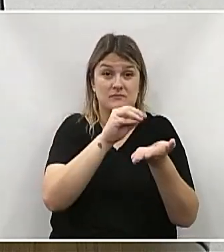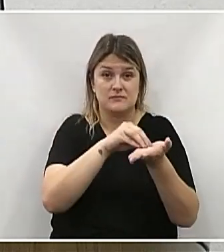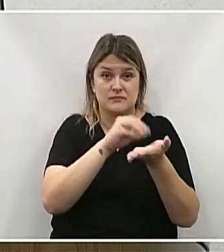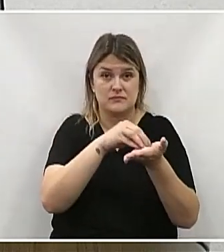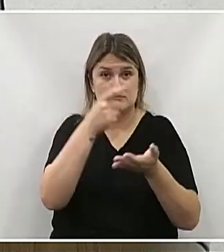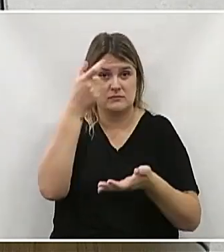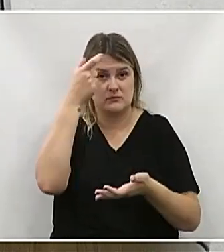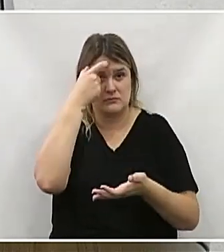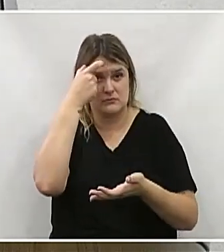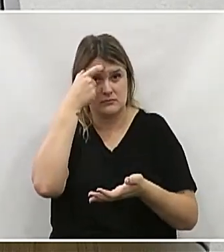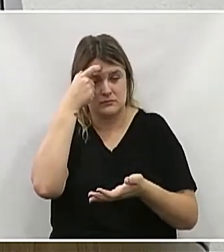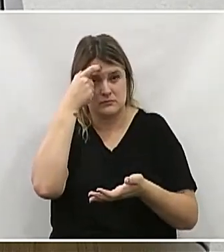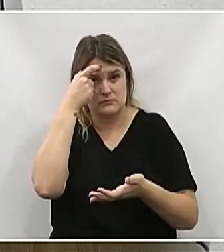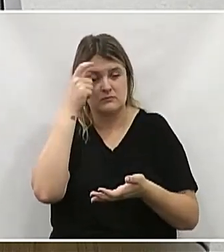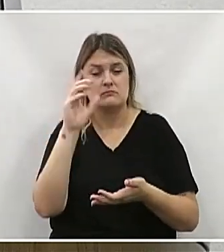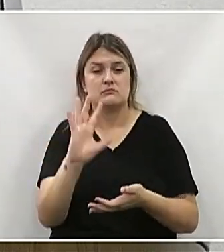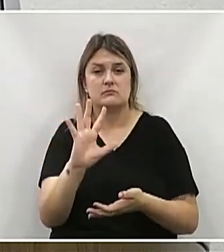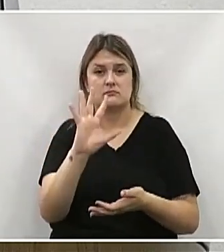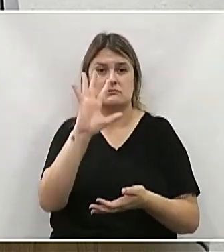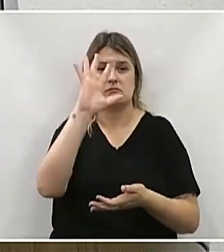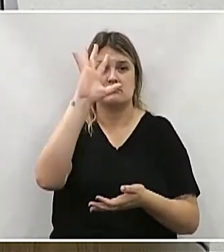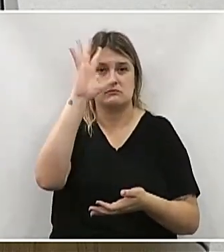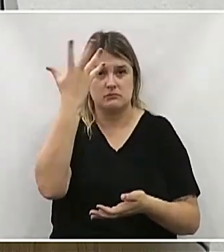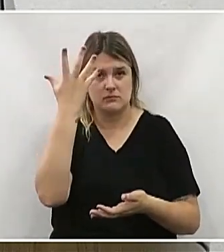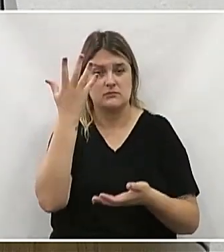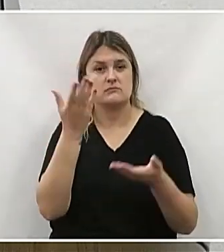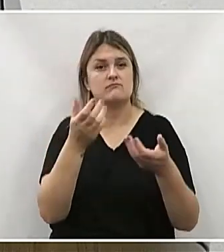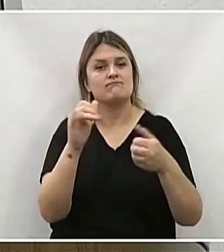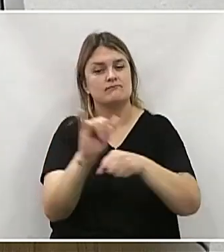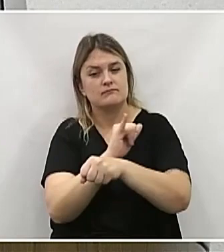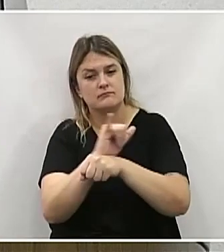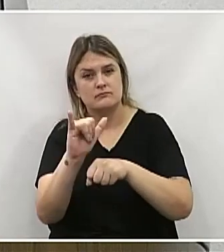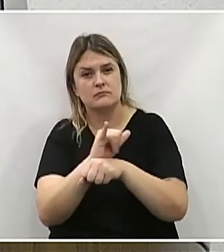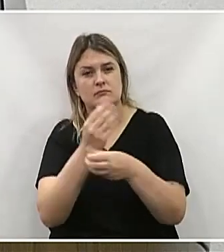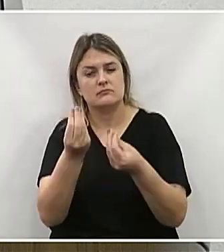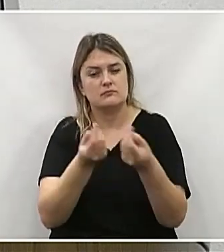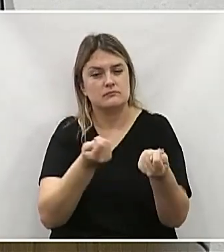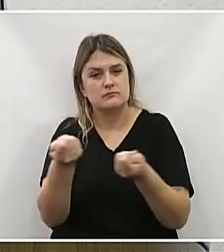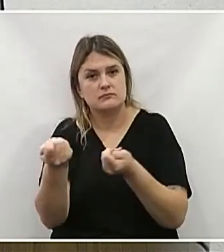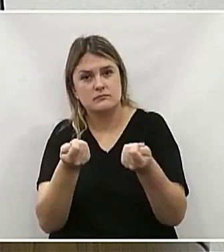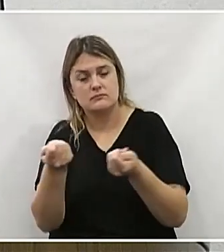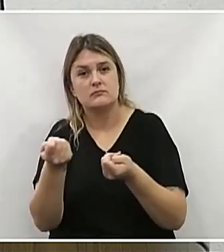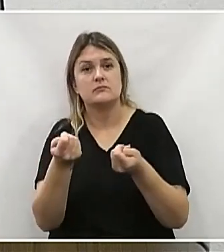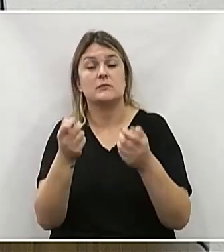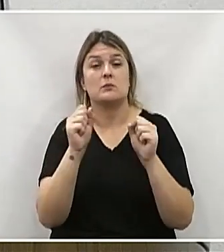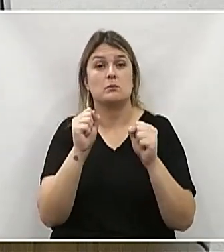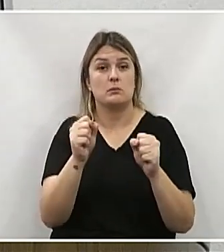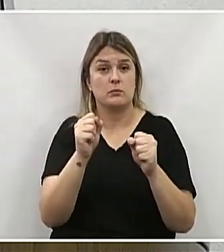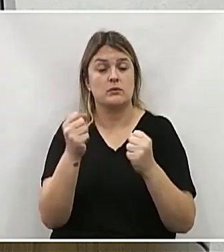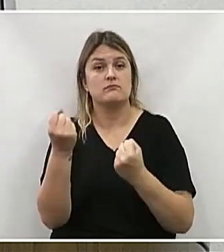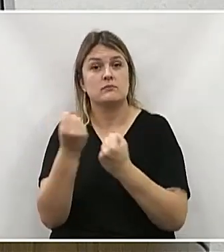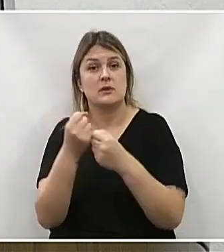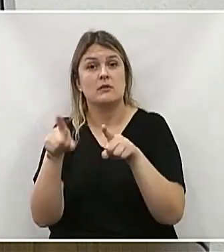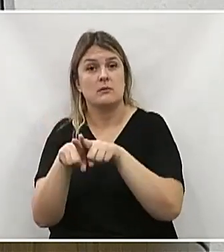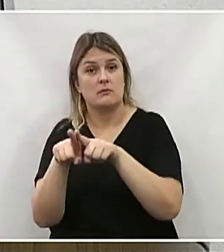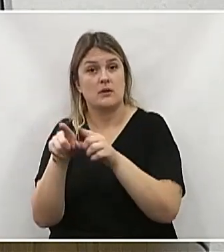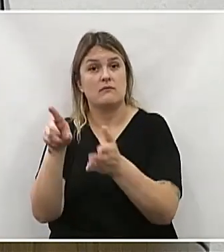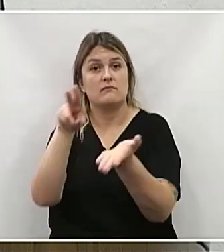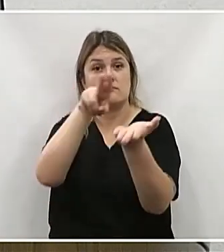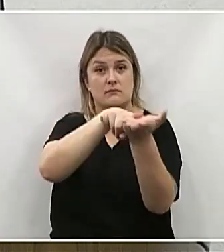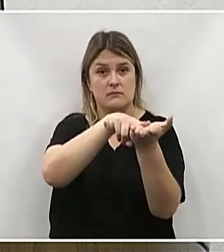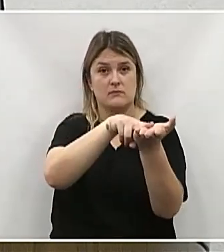falta de consciência é que deve acontecer o manejo e é possível intervenção inclusive com internação